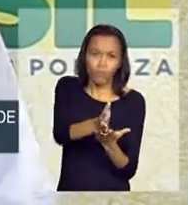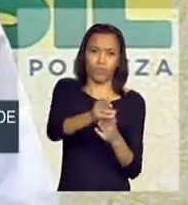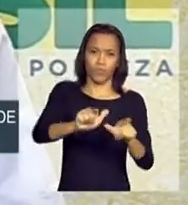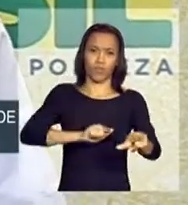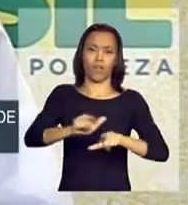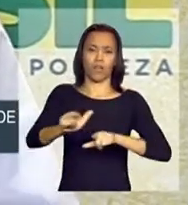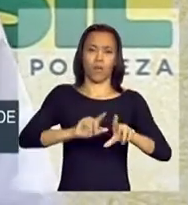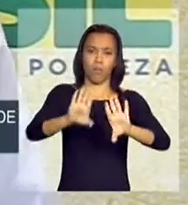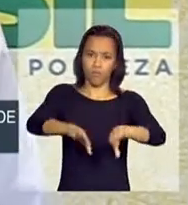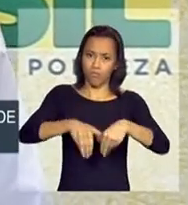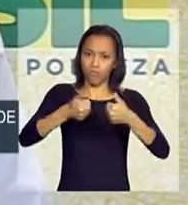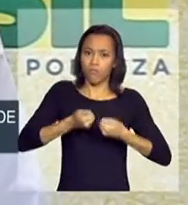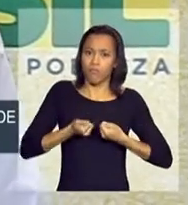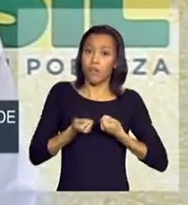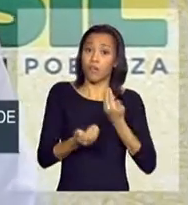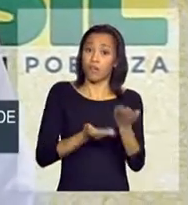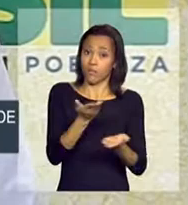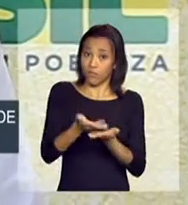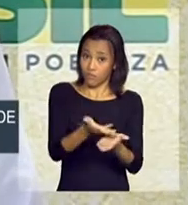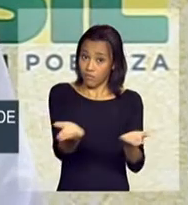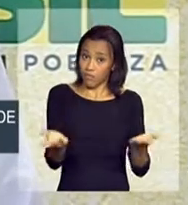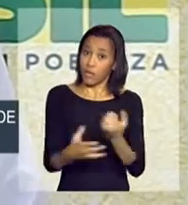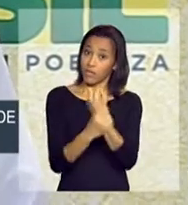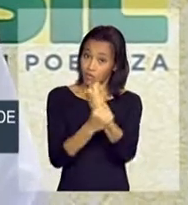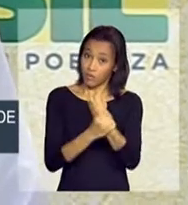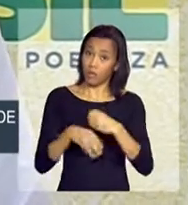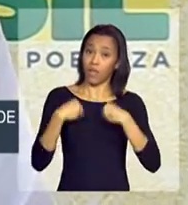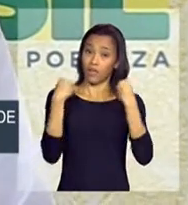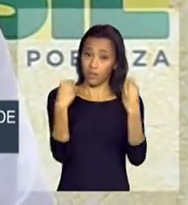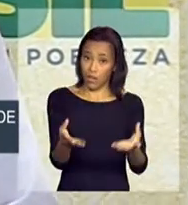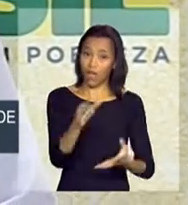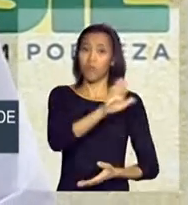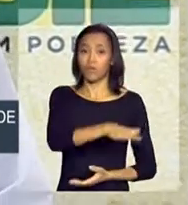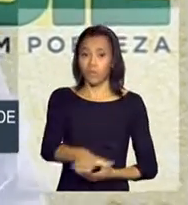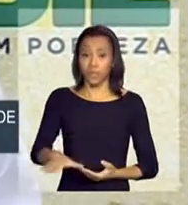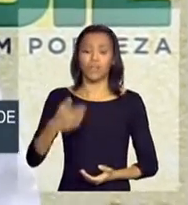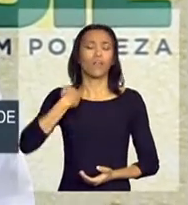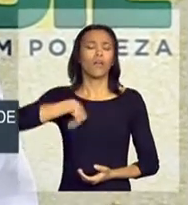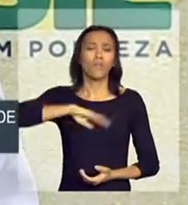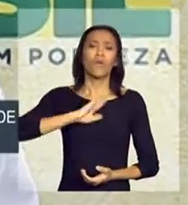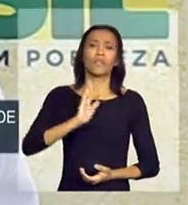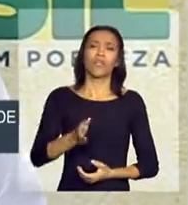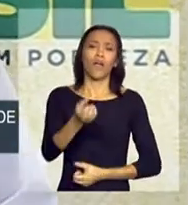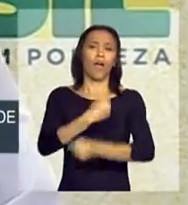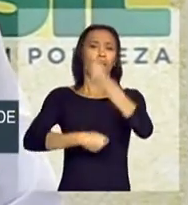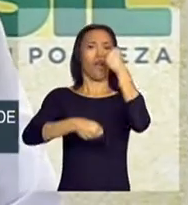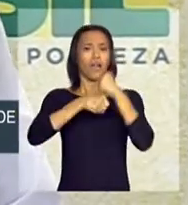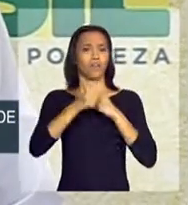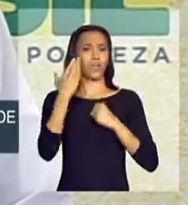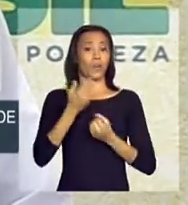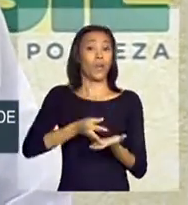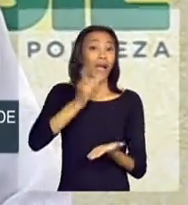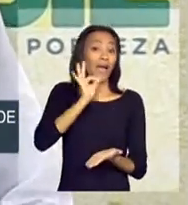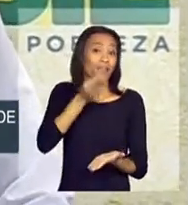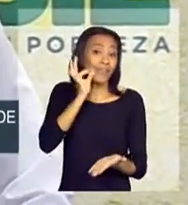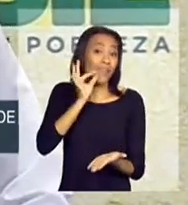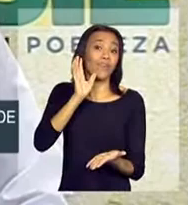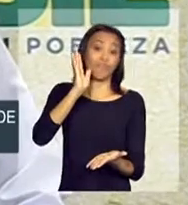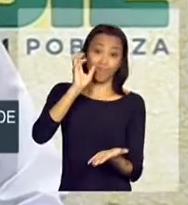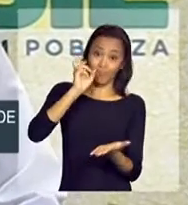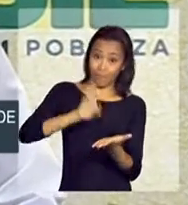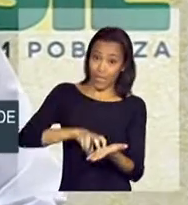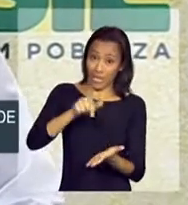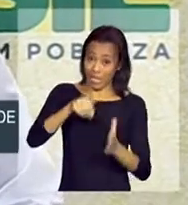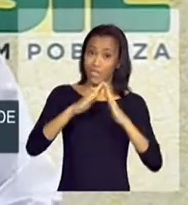para garantir essas condições para nossas crianças nós introduzimos já no ano passado o café da manhã na escola